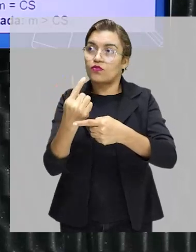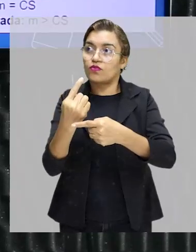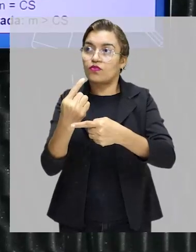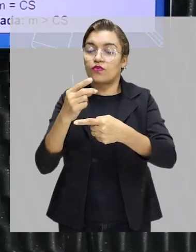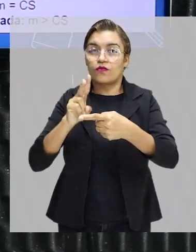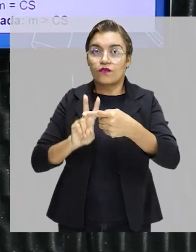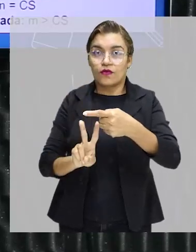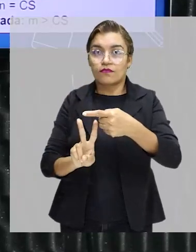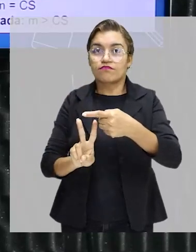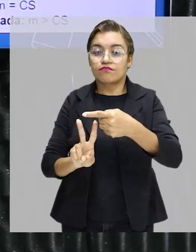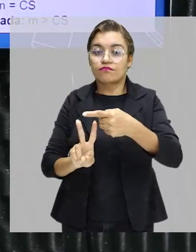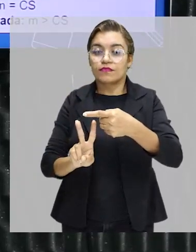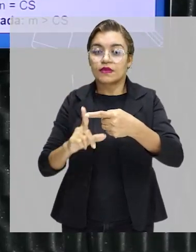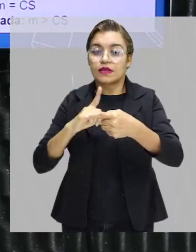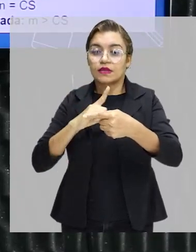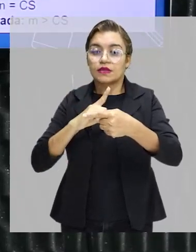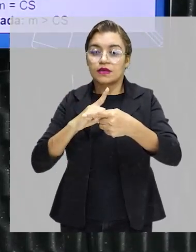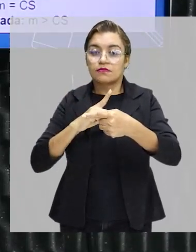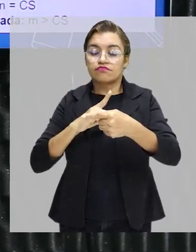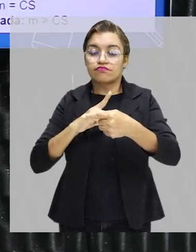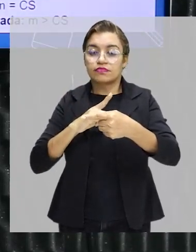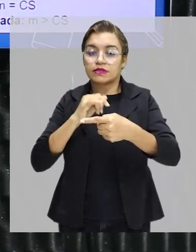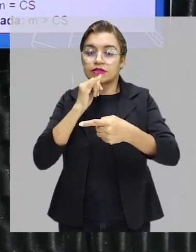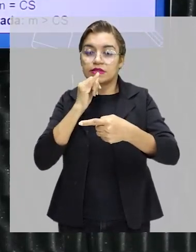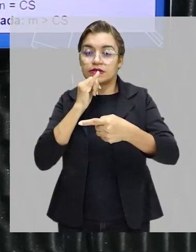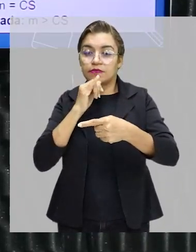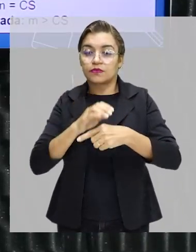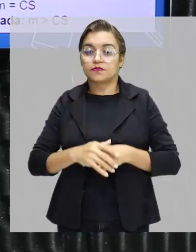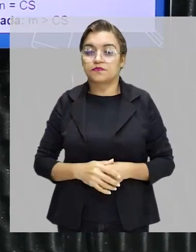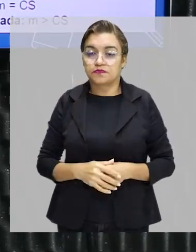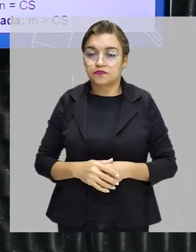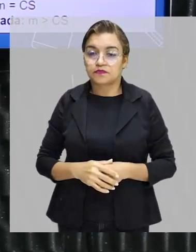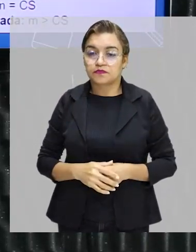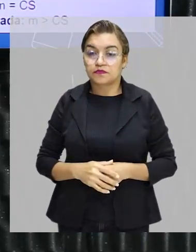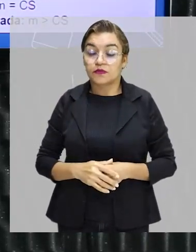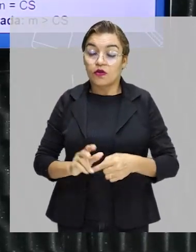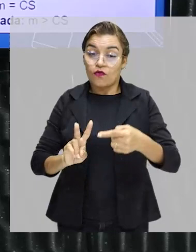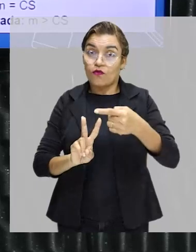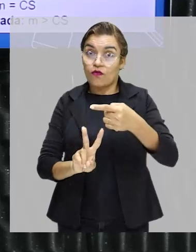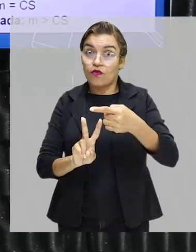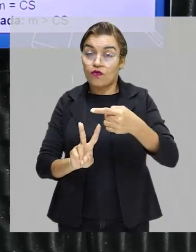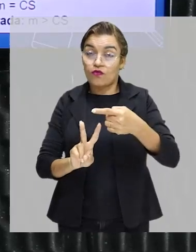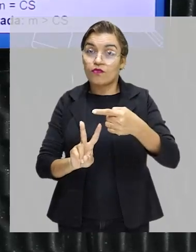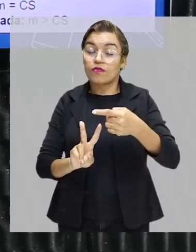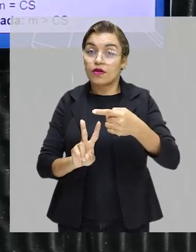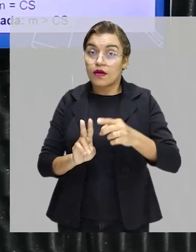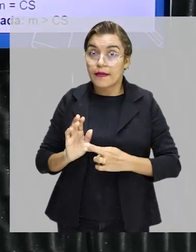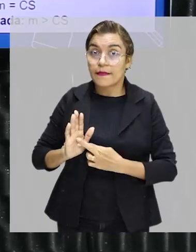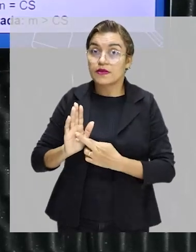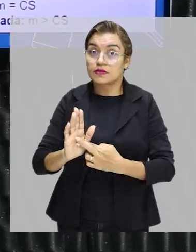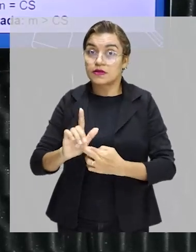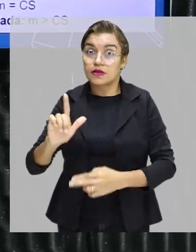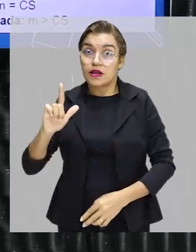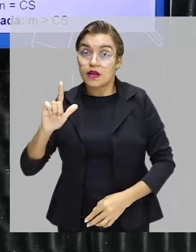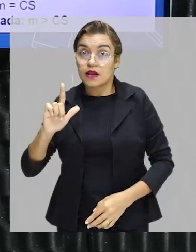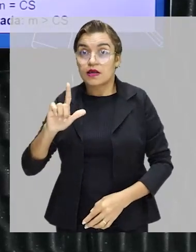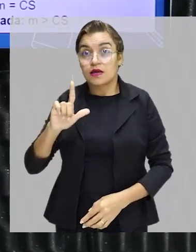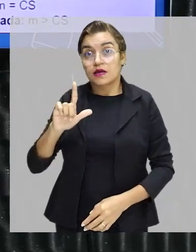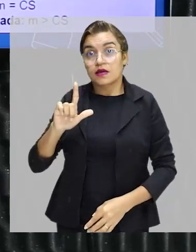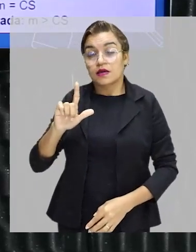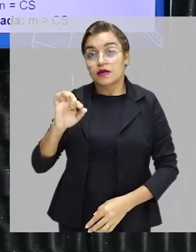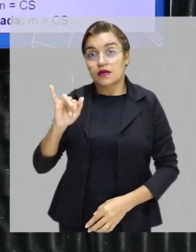Esse volume estando em litros, tanto é que nós vamos chamar de gramas por litro. O M, de